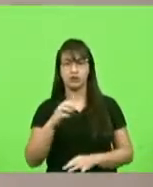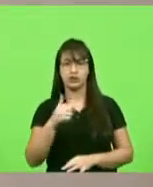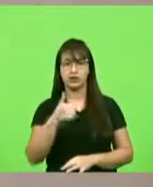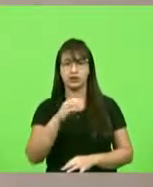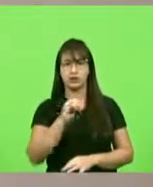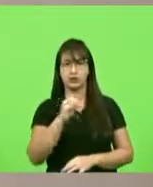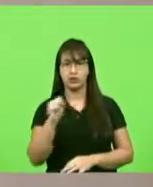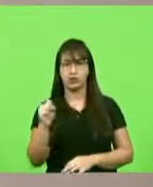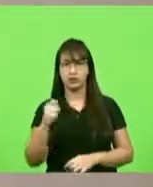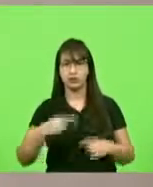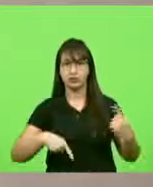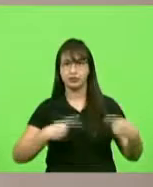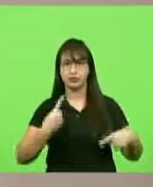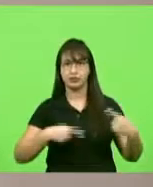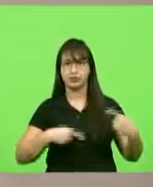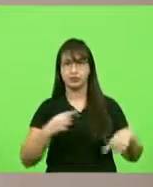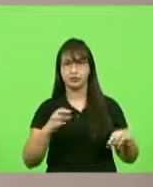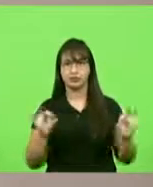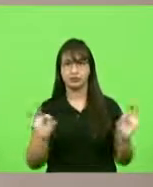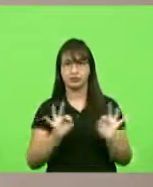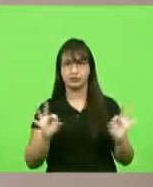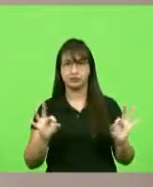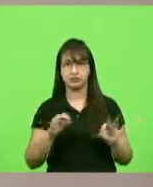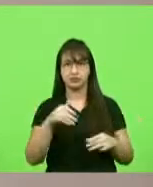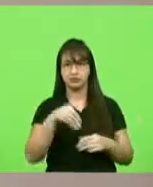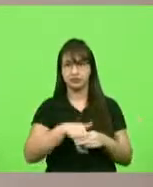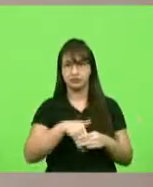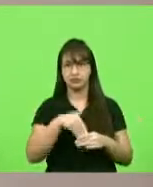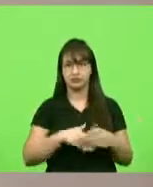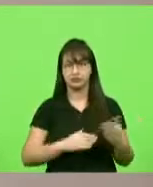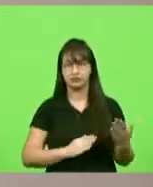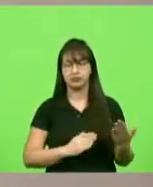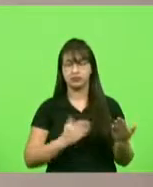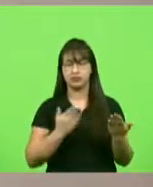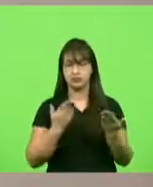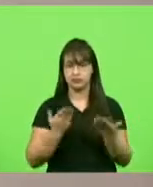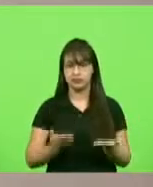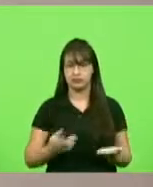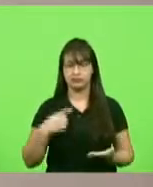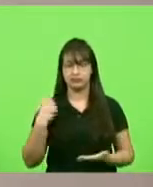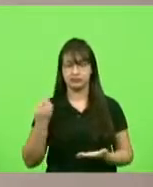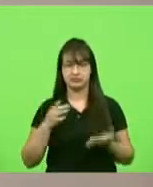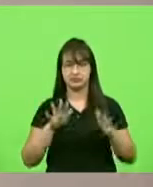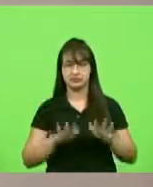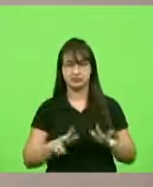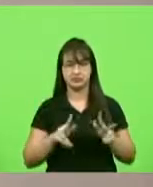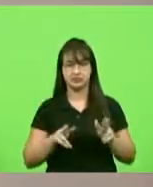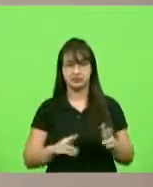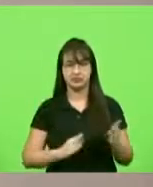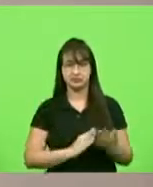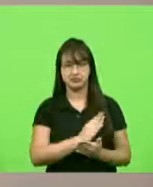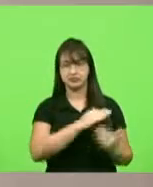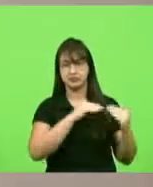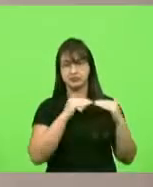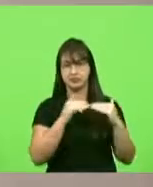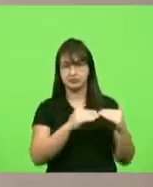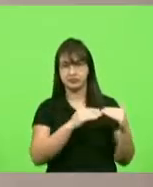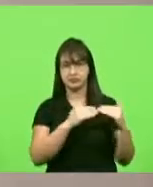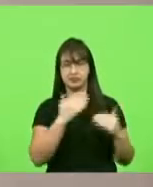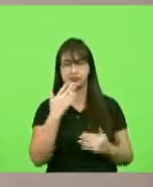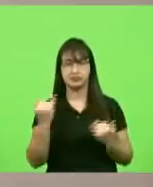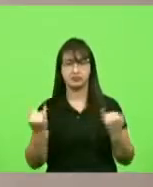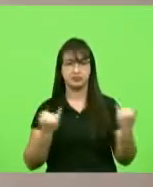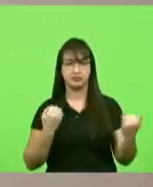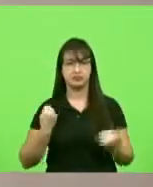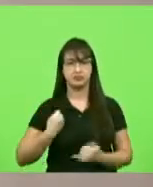discussão. Não havendo quem queira discutir, em votação. Deputados que aprovam, permaneçam como se encontram. Aprovado por unanimidade. Pedido de